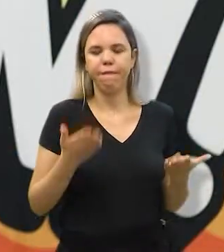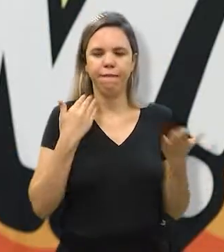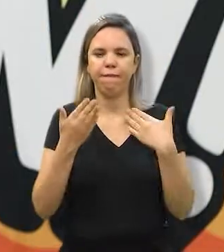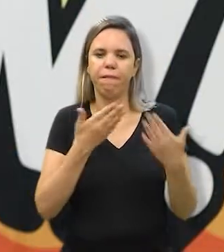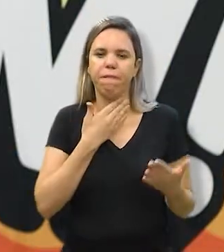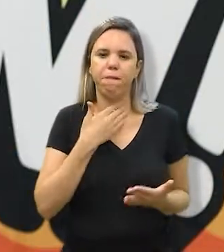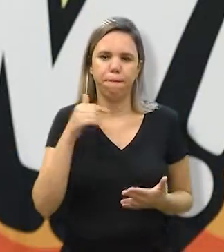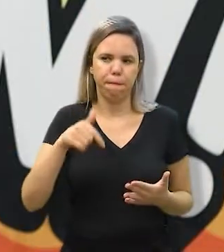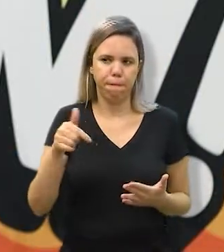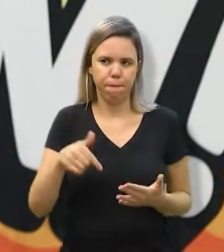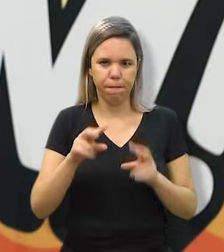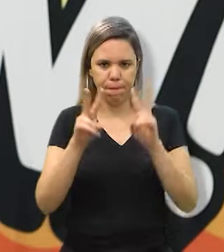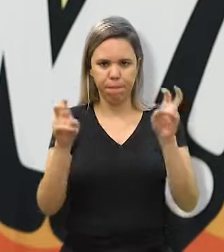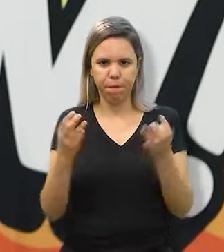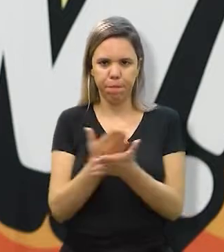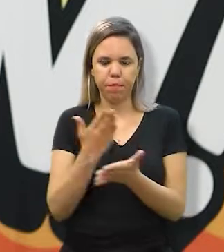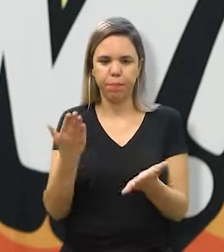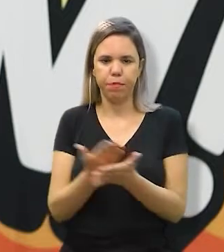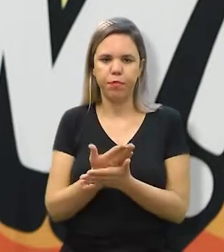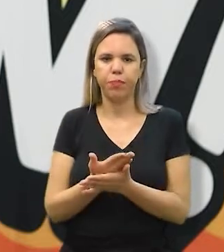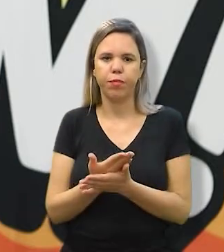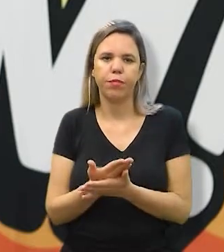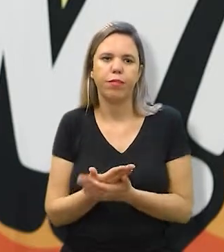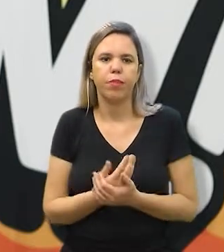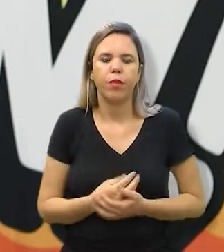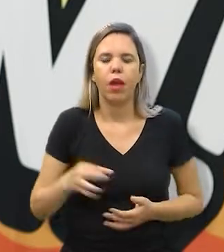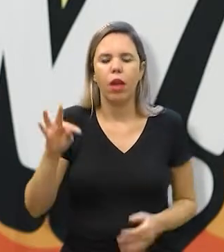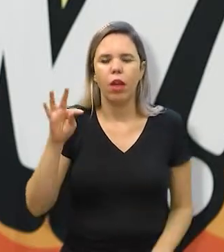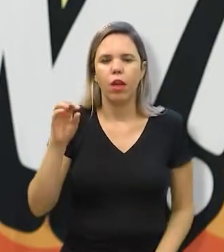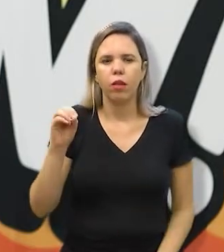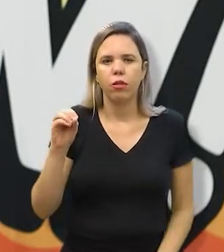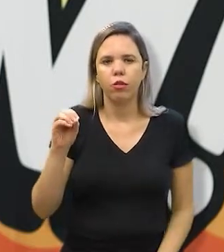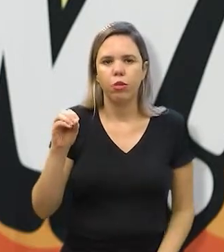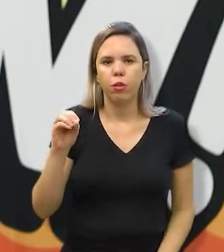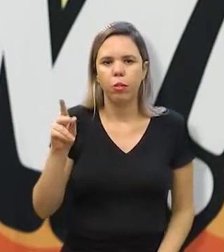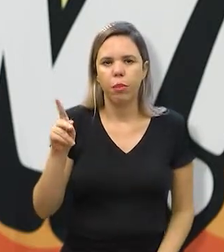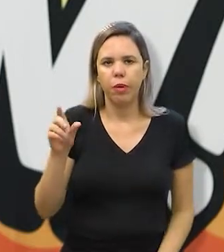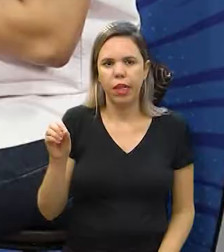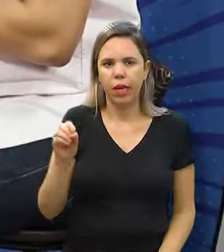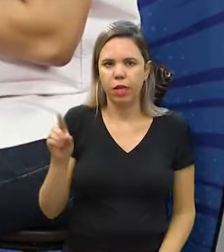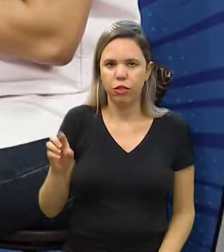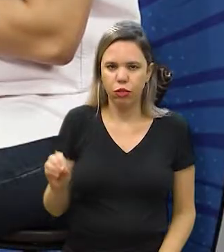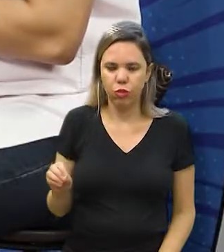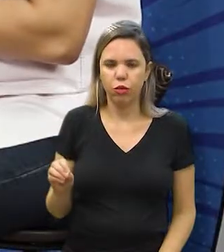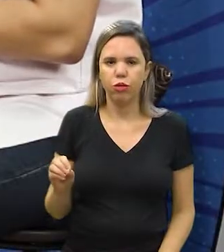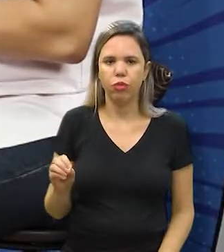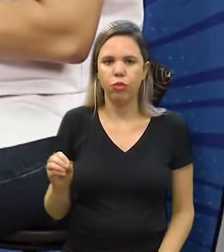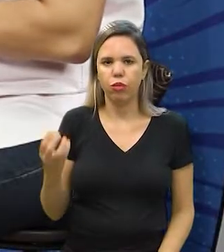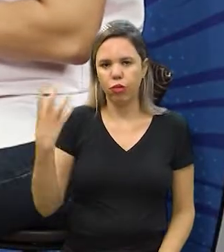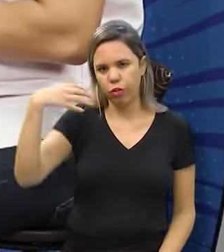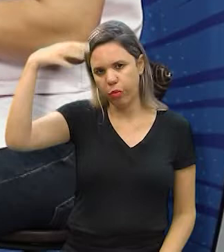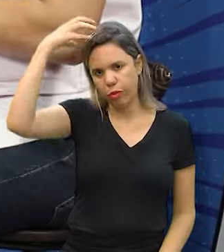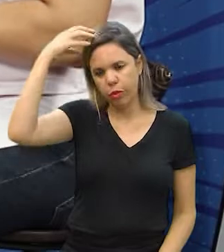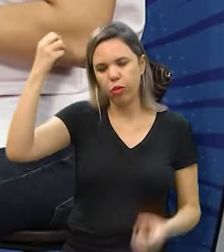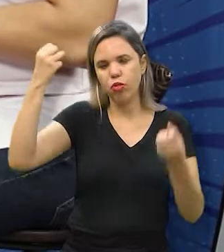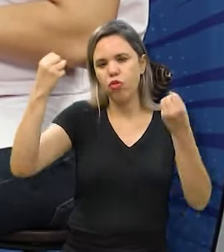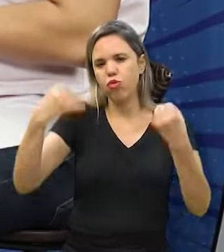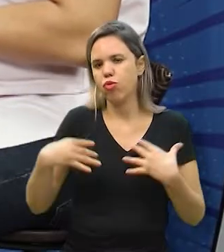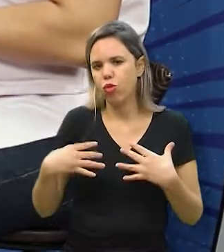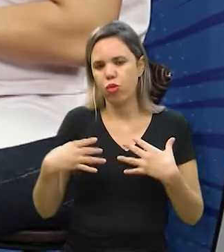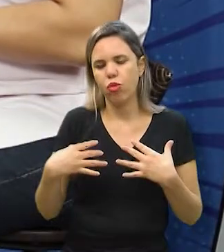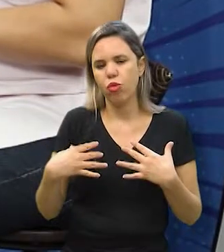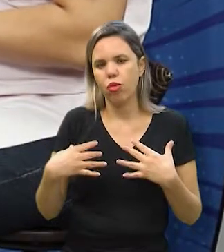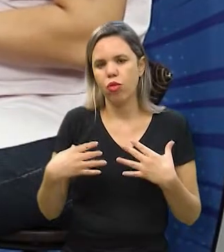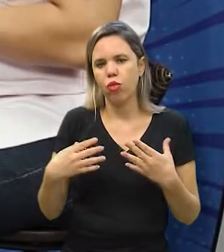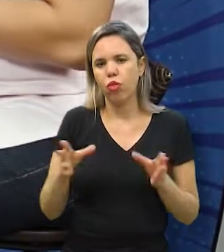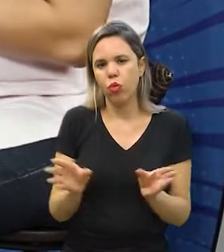gente, o nosso bate-papo é sobre o livro O Topázio Imperial, é isso? Isso, exatamente. Então conta um pouquinho pra